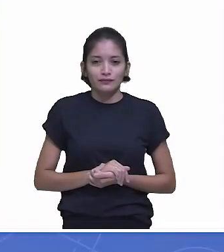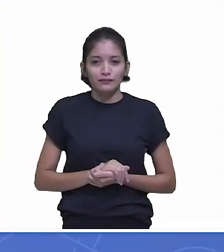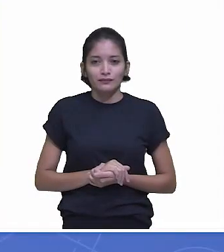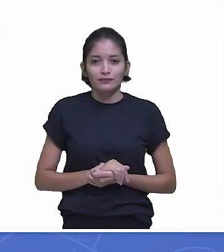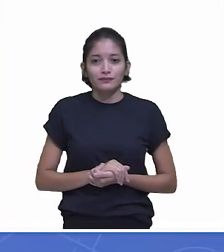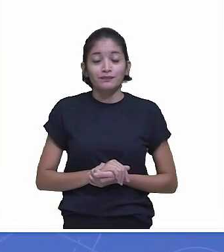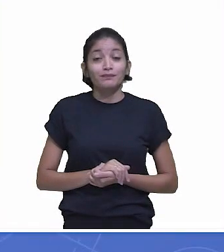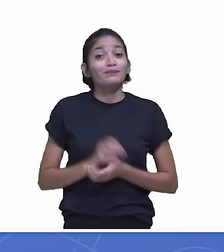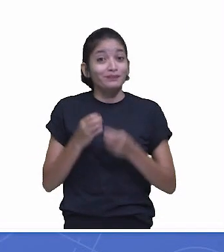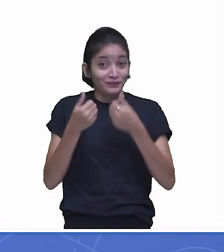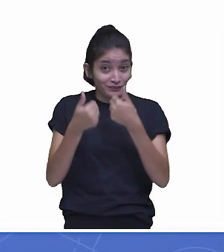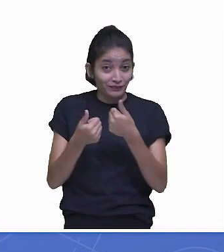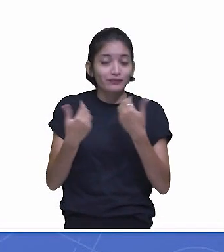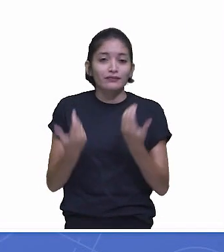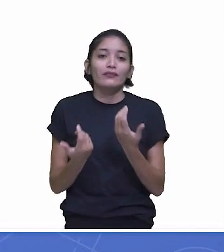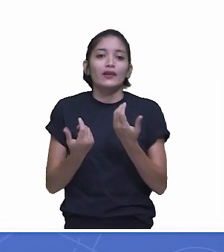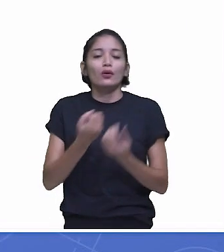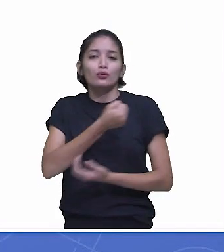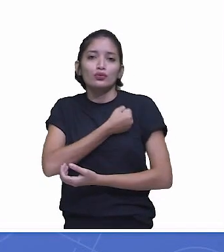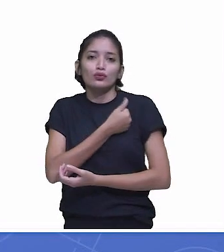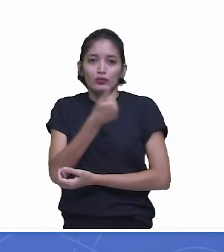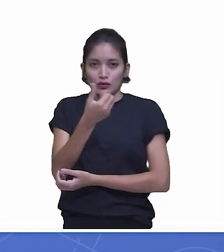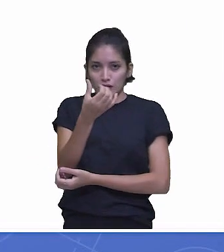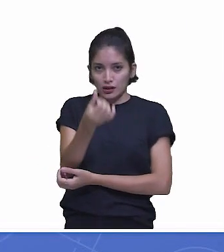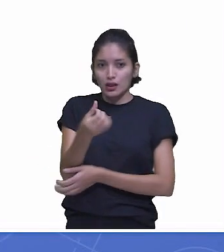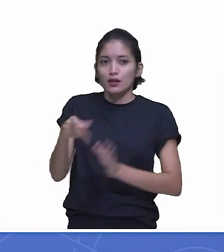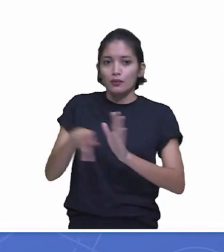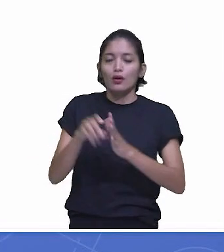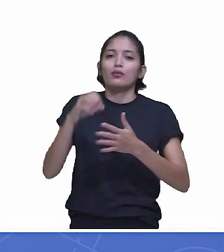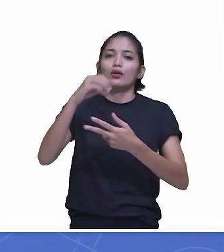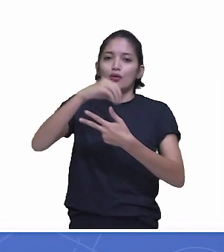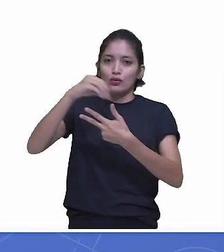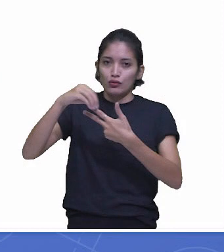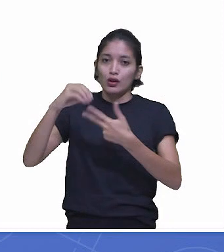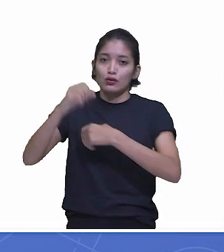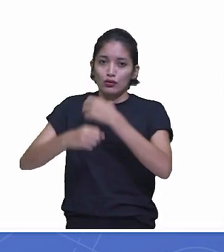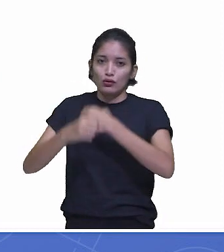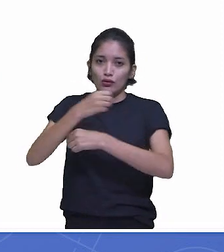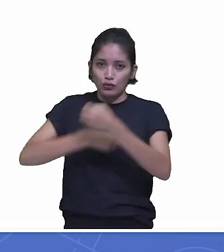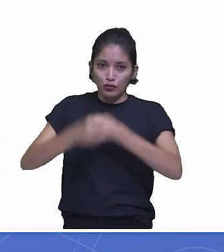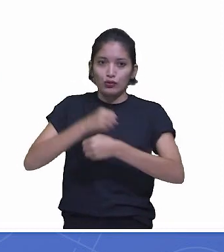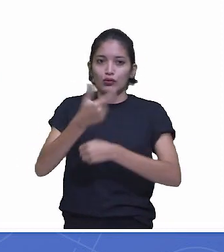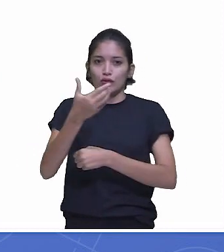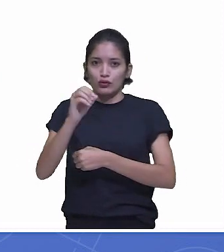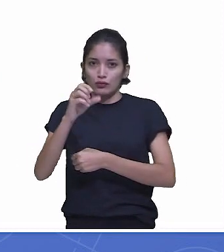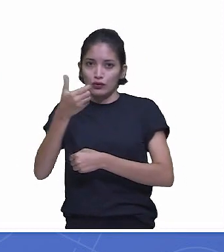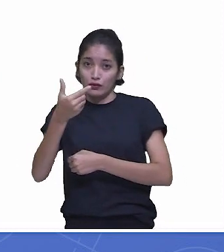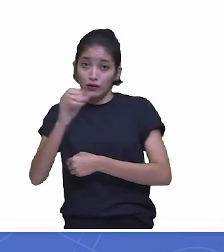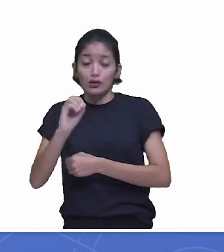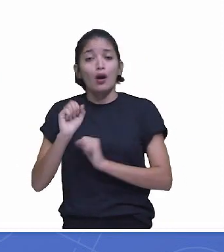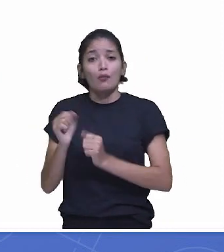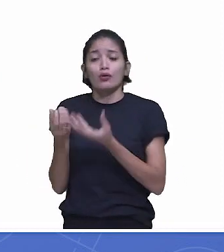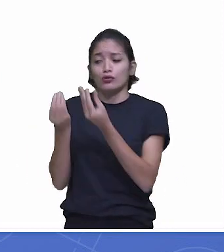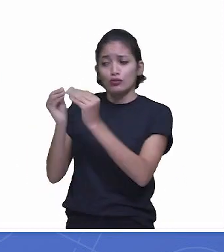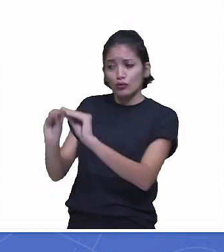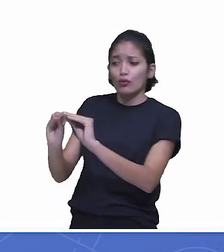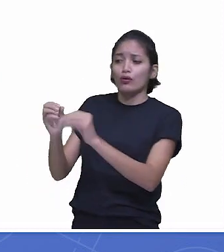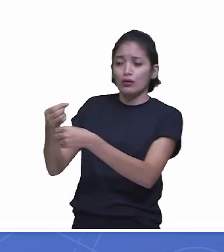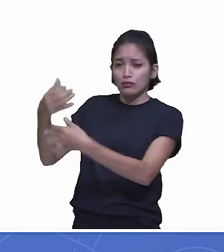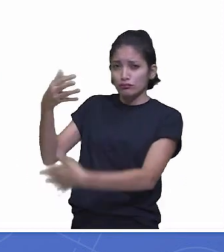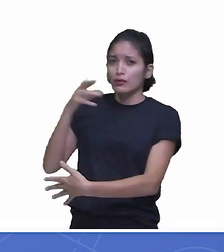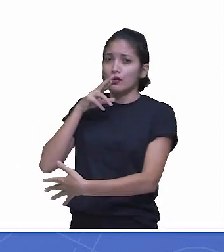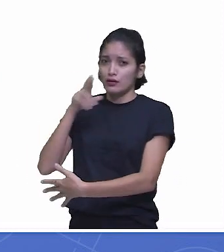Muito bem, gente, a questão número 16, questão do Enem de 2020. Então, vocês já podem enviar a resposta dessa questão às que